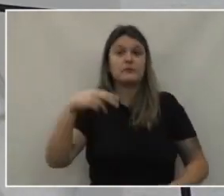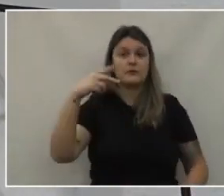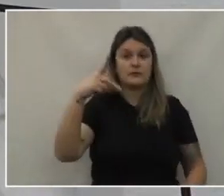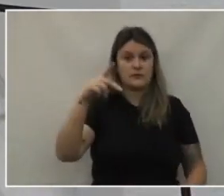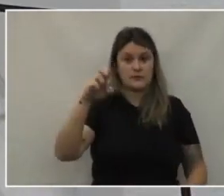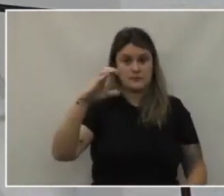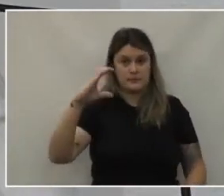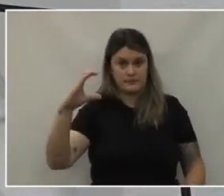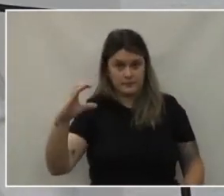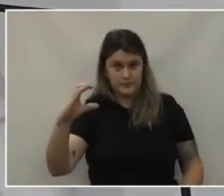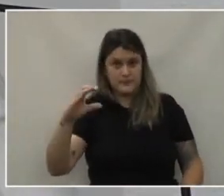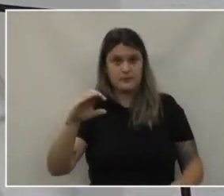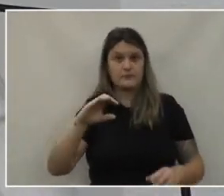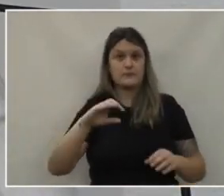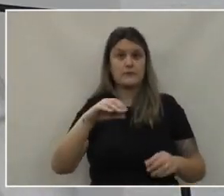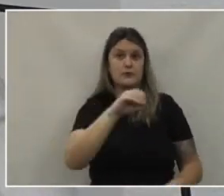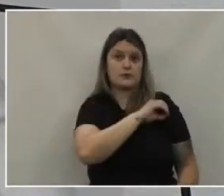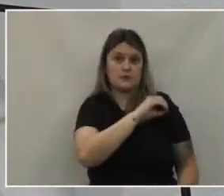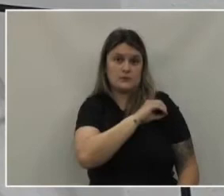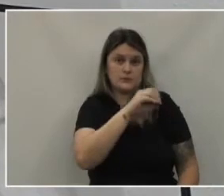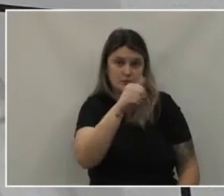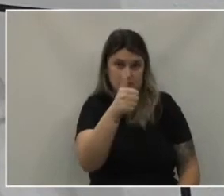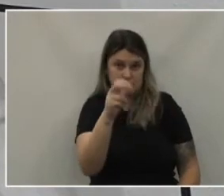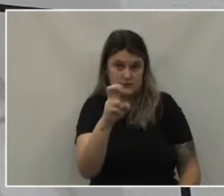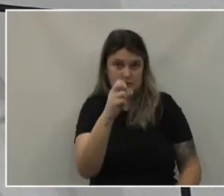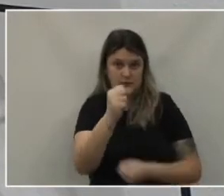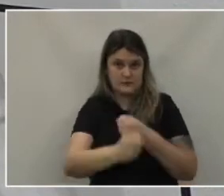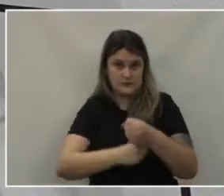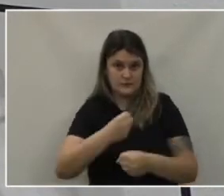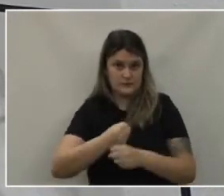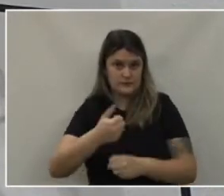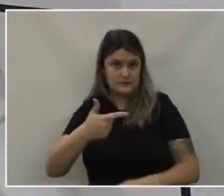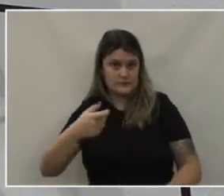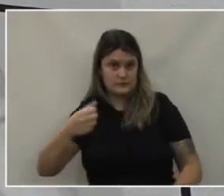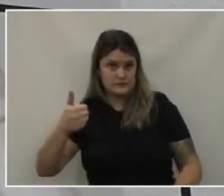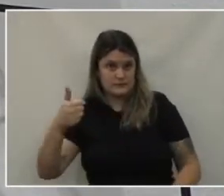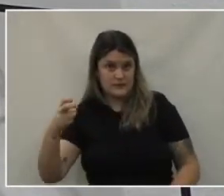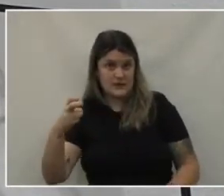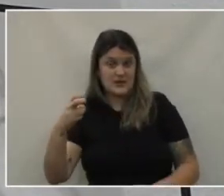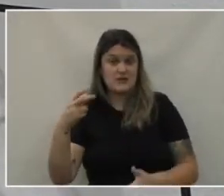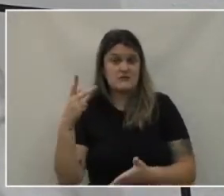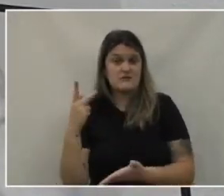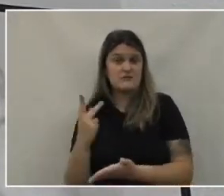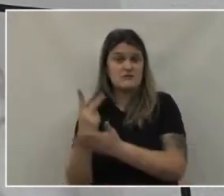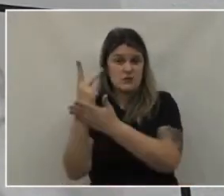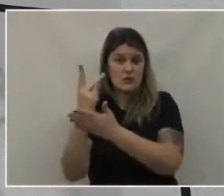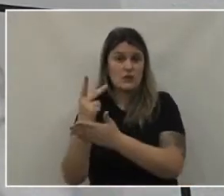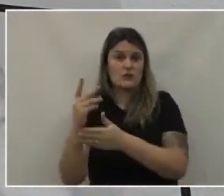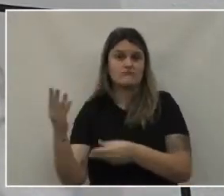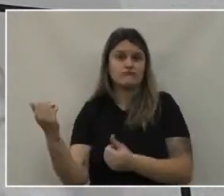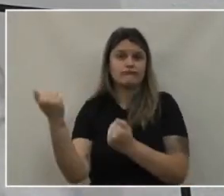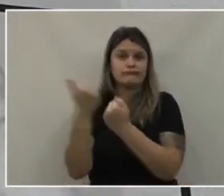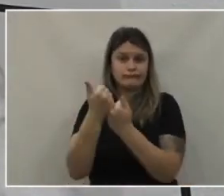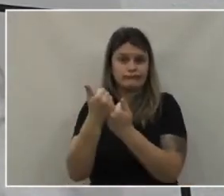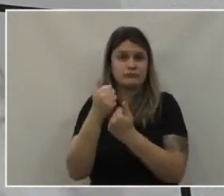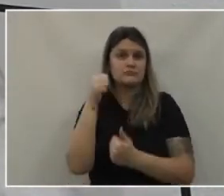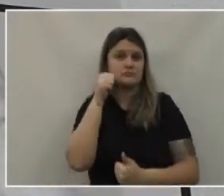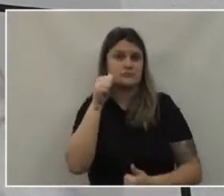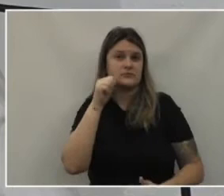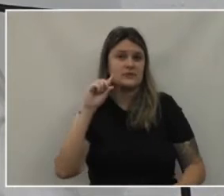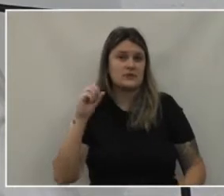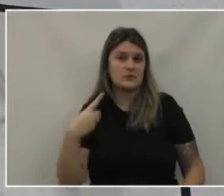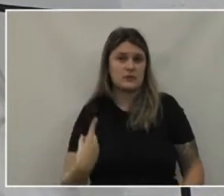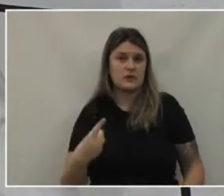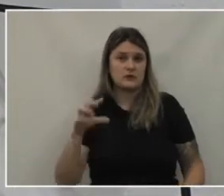está na Câmara, número 15 de 2015, ganhou um substitutivo proposto pela deputada